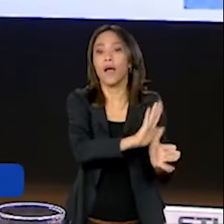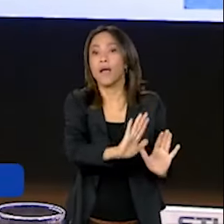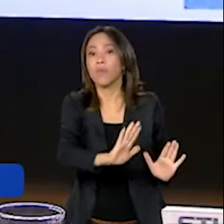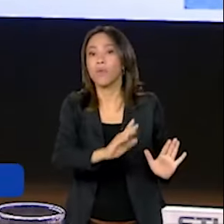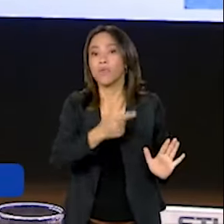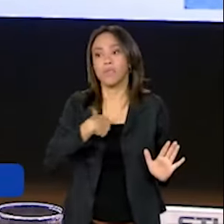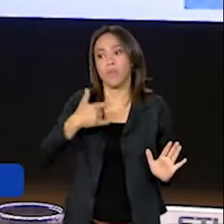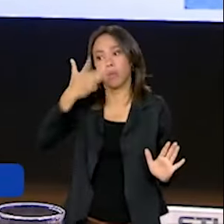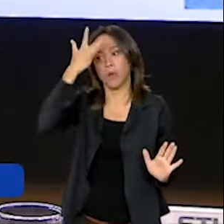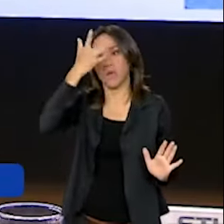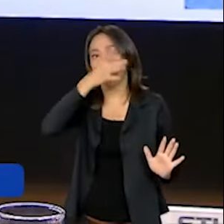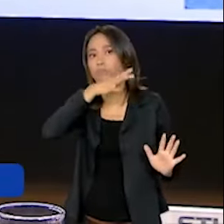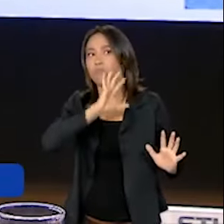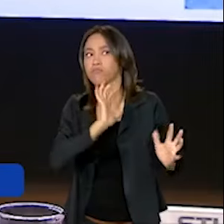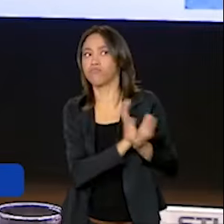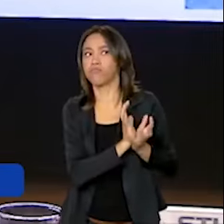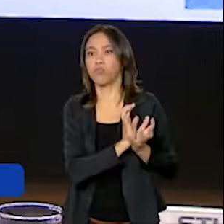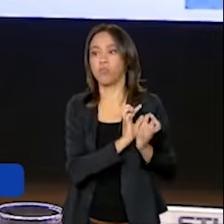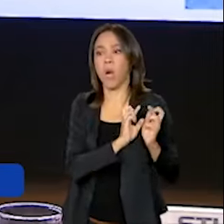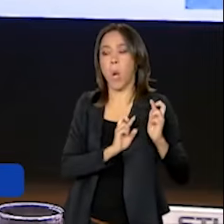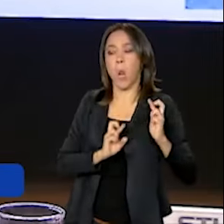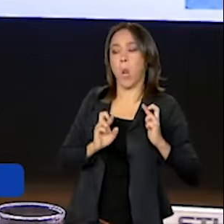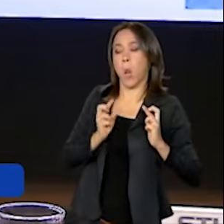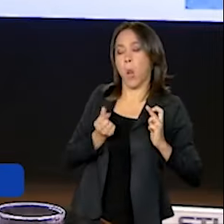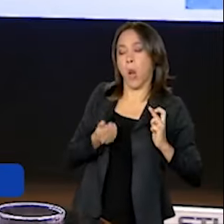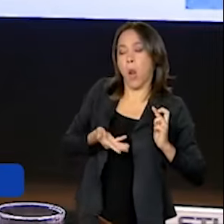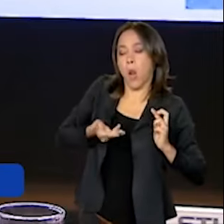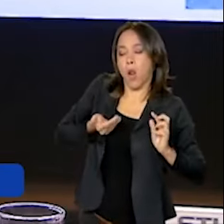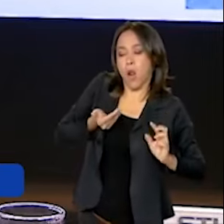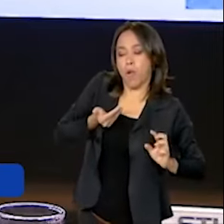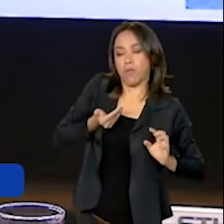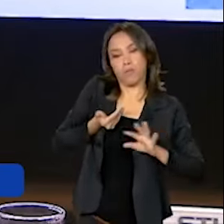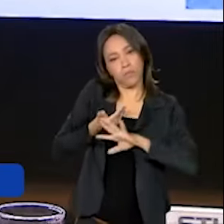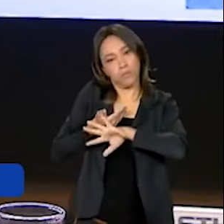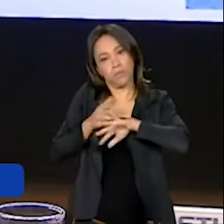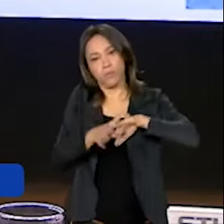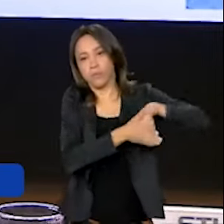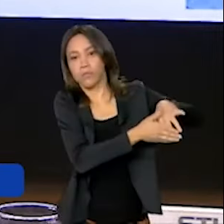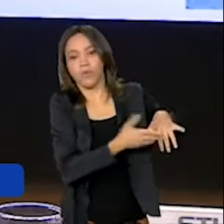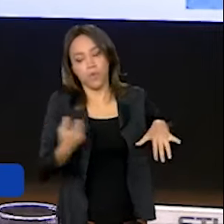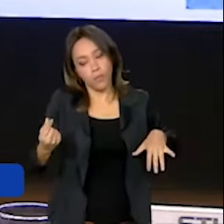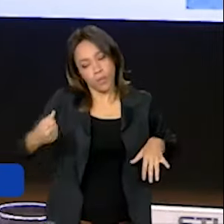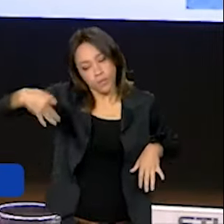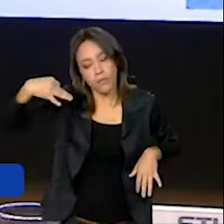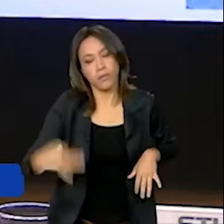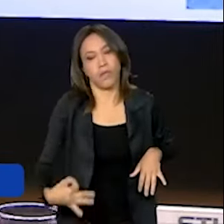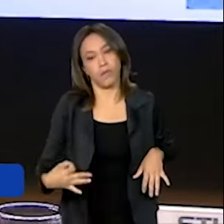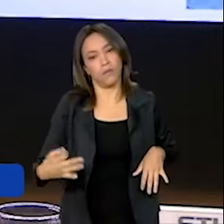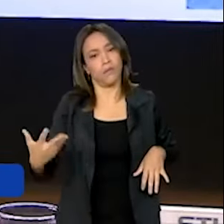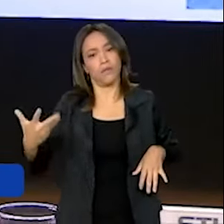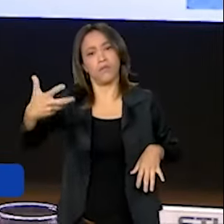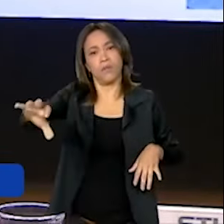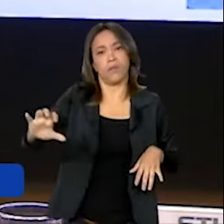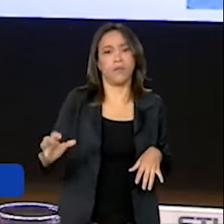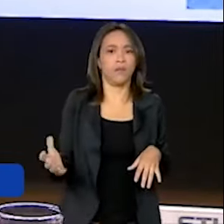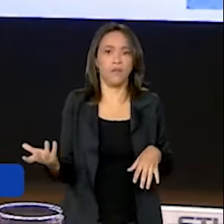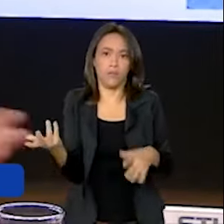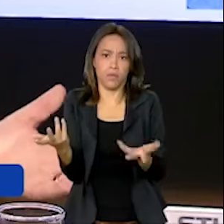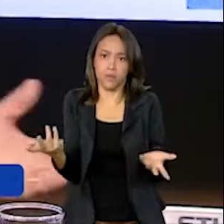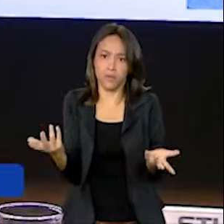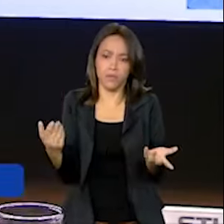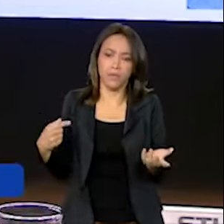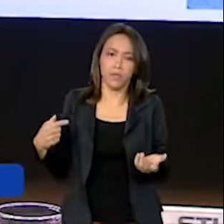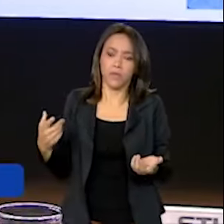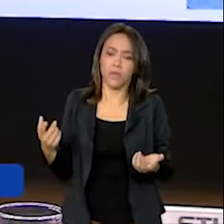tem alguém especulando, mas tem o governo atendendo com o preço justo, o mercado vai voltar para o preço justo. Nós não queremos afrontar ninguém. Não é longe de ter qualquer intervenção.